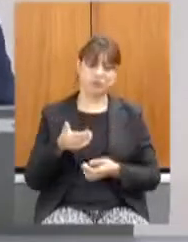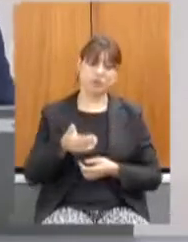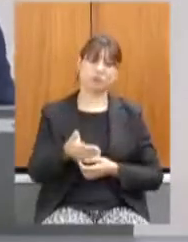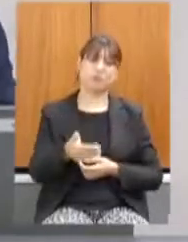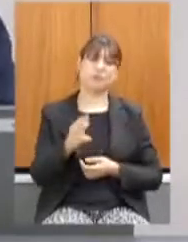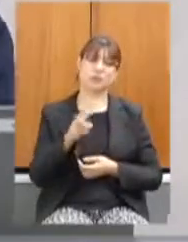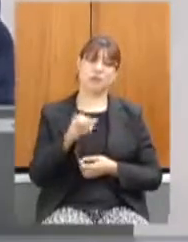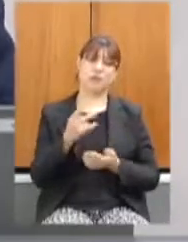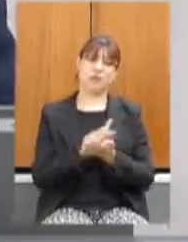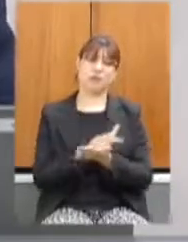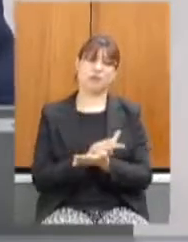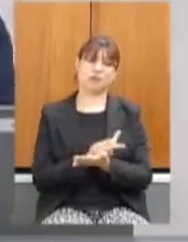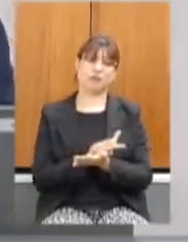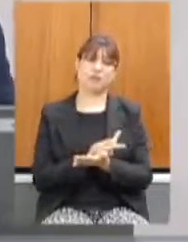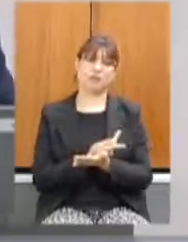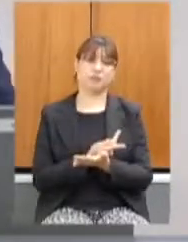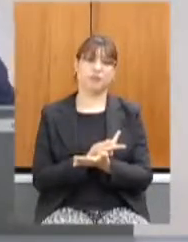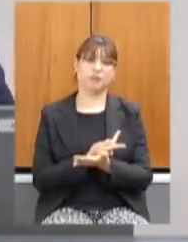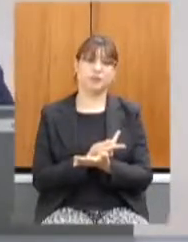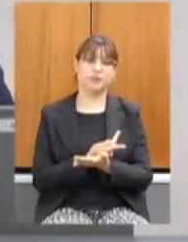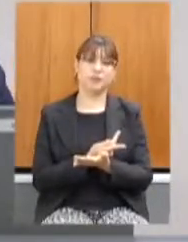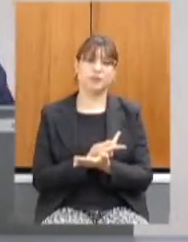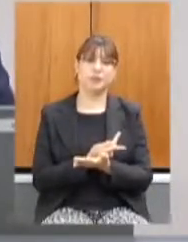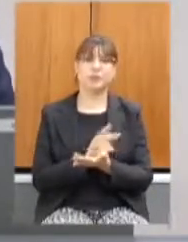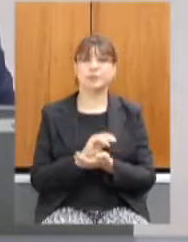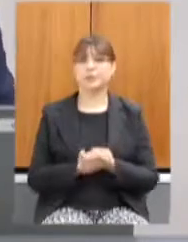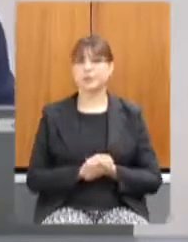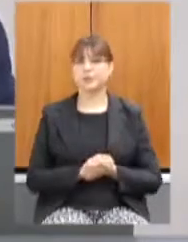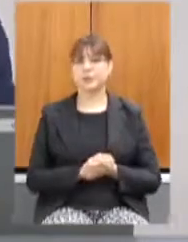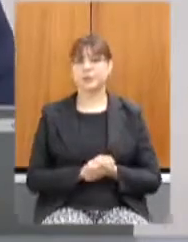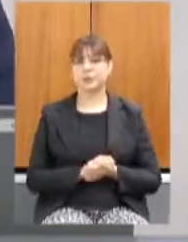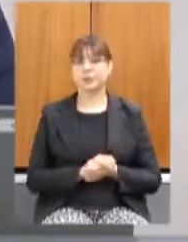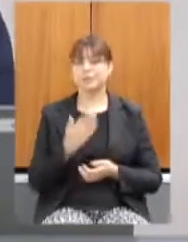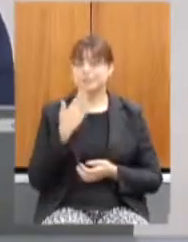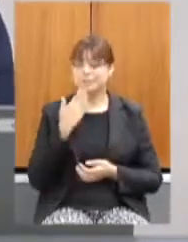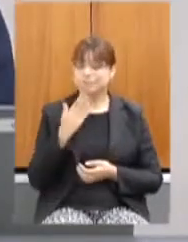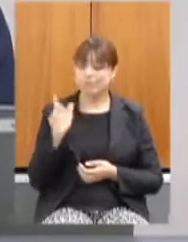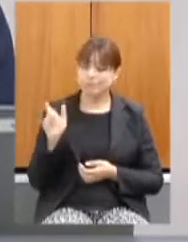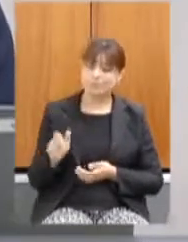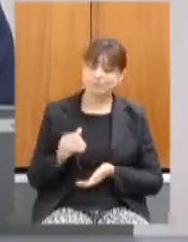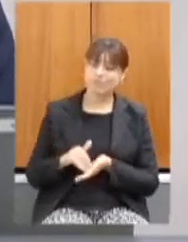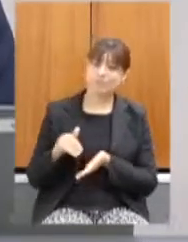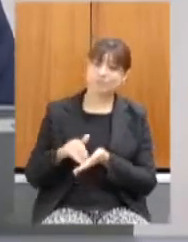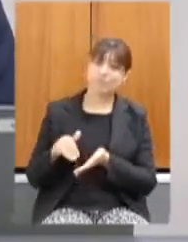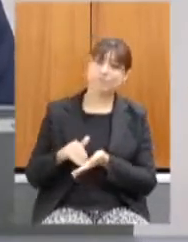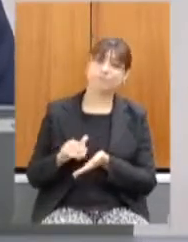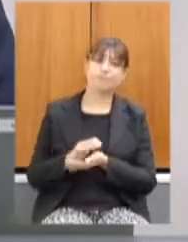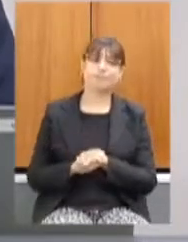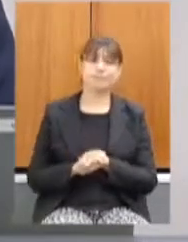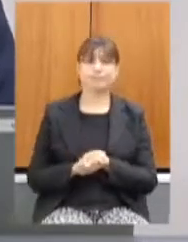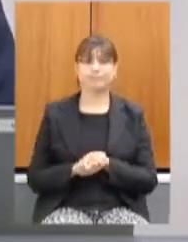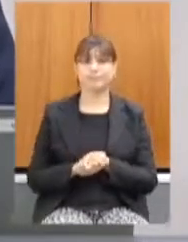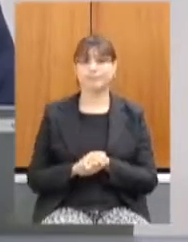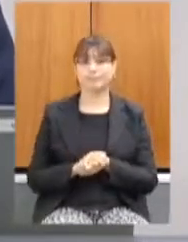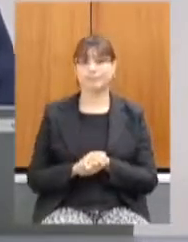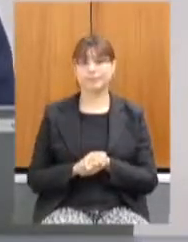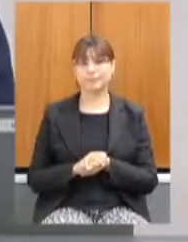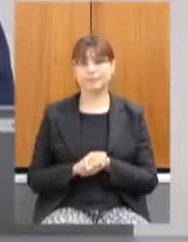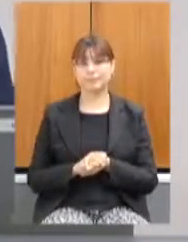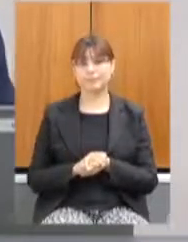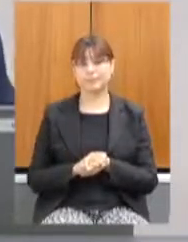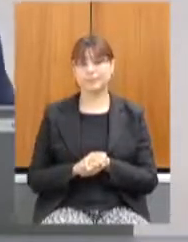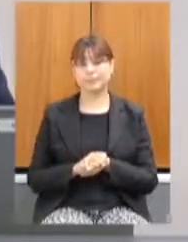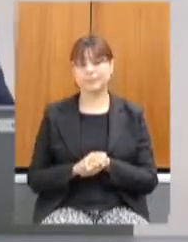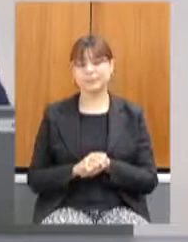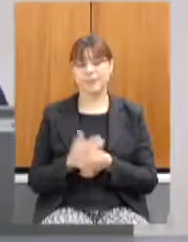frente E aí nós vamos passar aí pela pela frente eu peço ao senhor e que tome as medidas